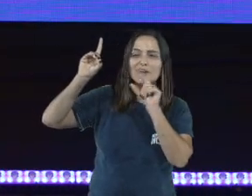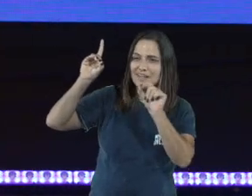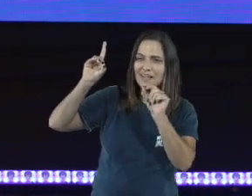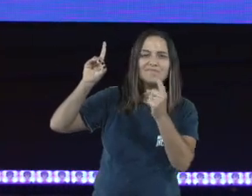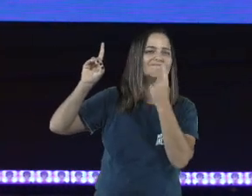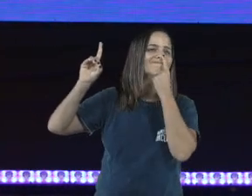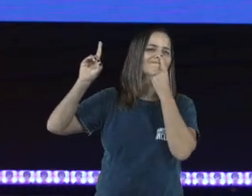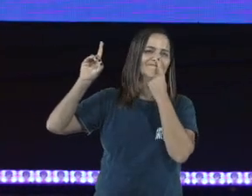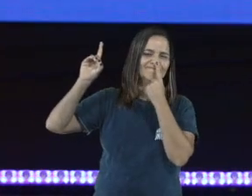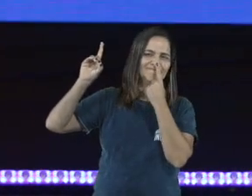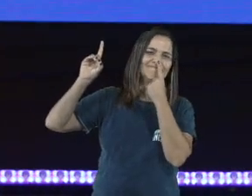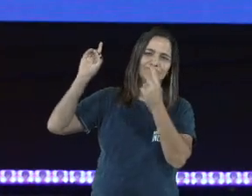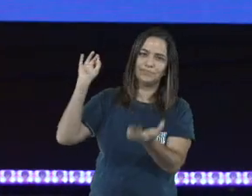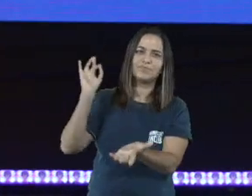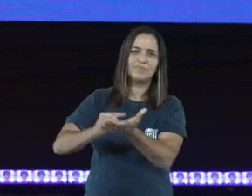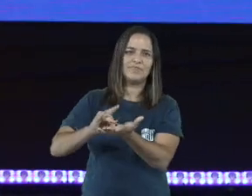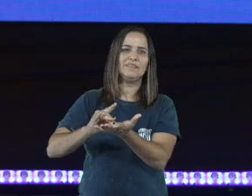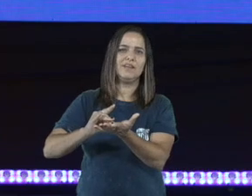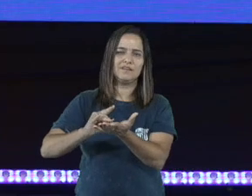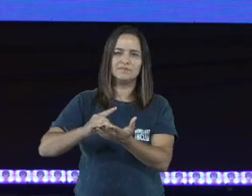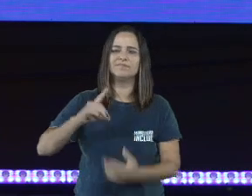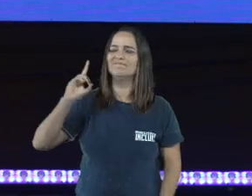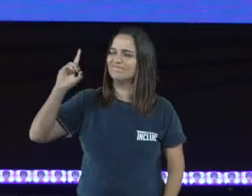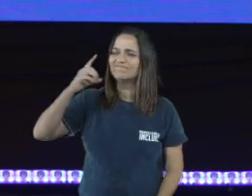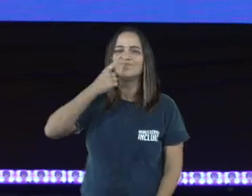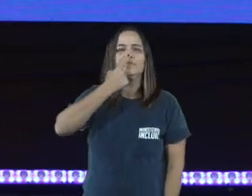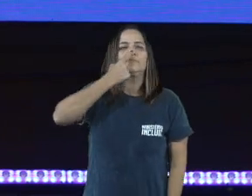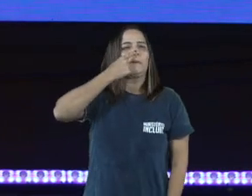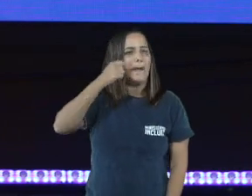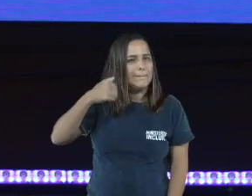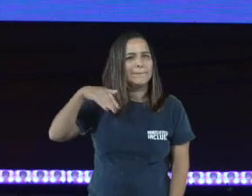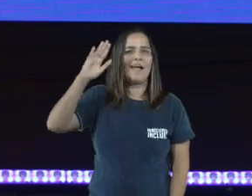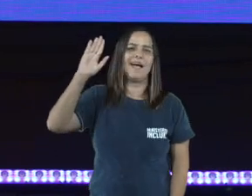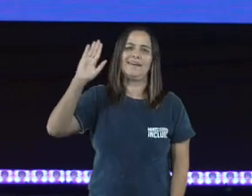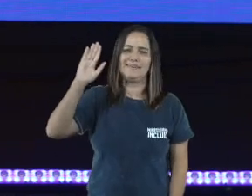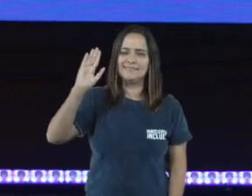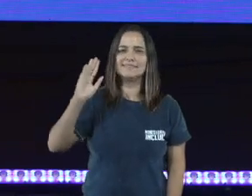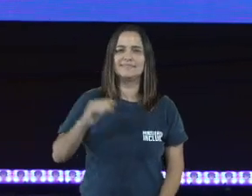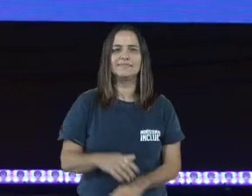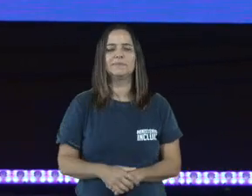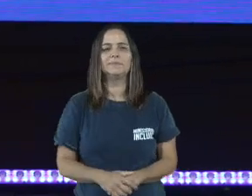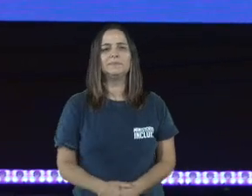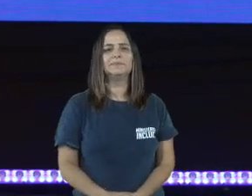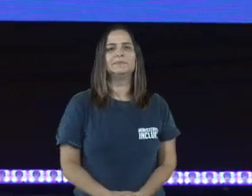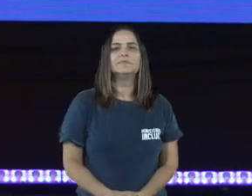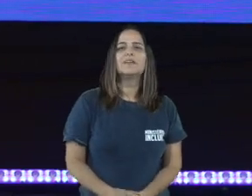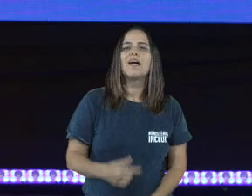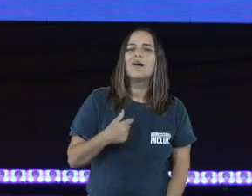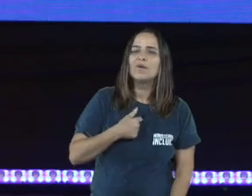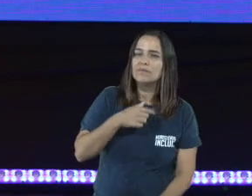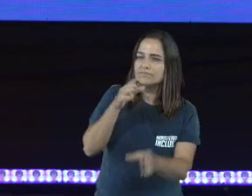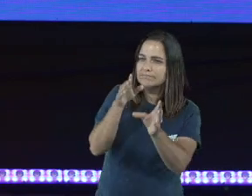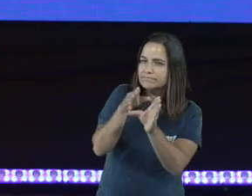quem sabe que eu espero para você que no final da sua vida você possa dizer E aí e